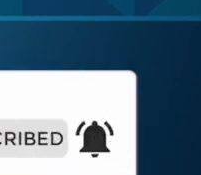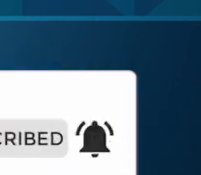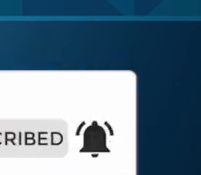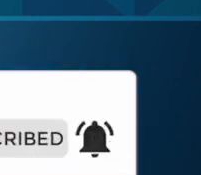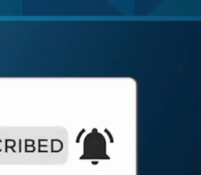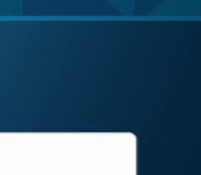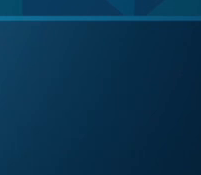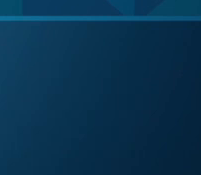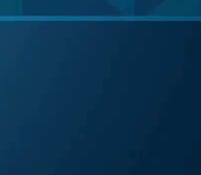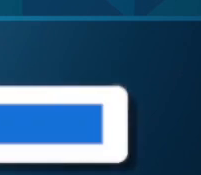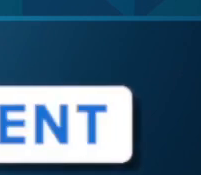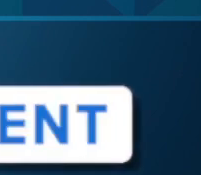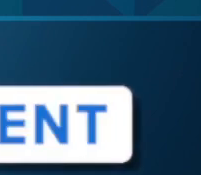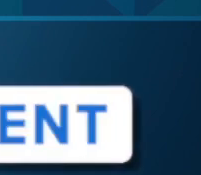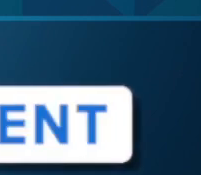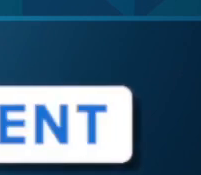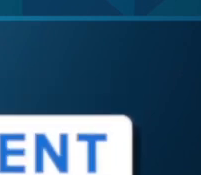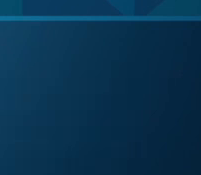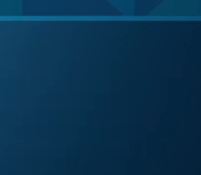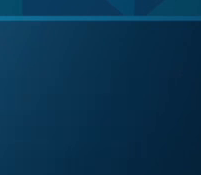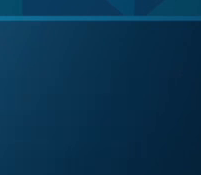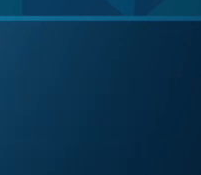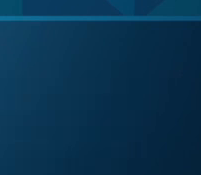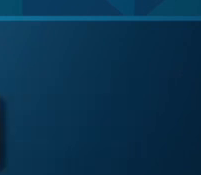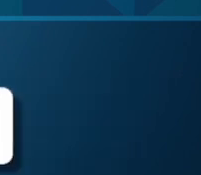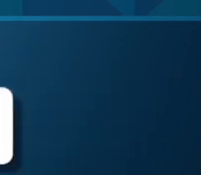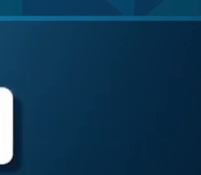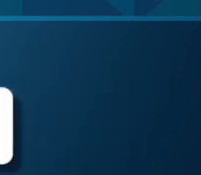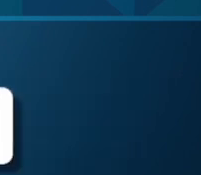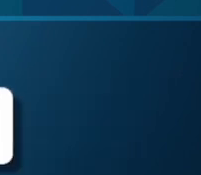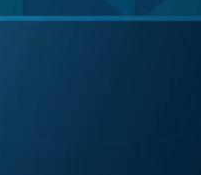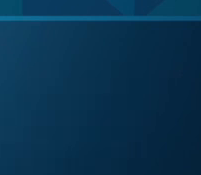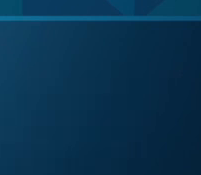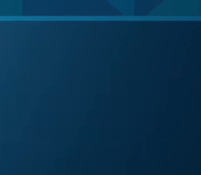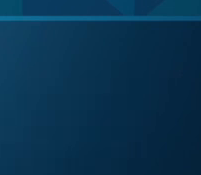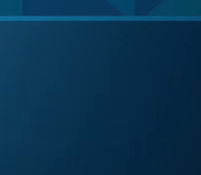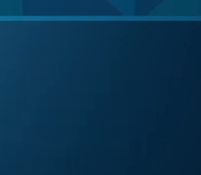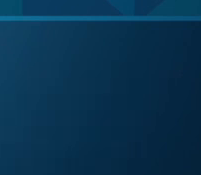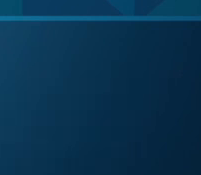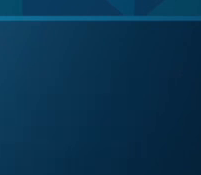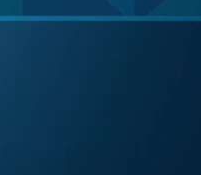botão notificação. Fo comentário, no fahetutan, ba media social Siraselek.